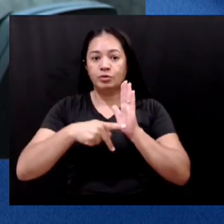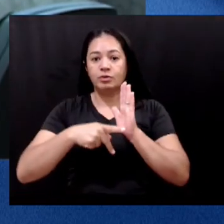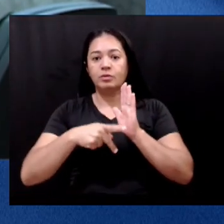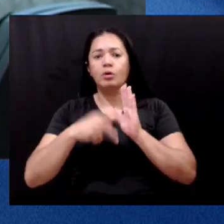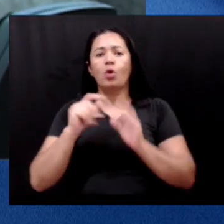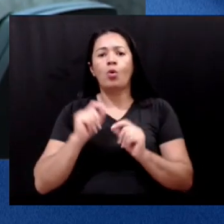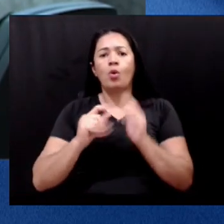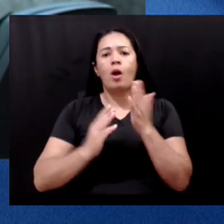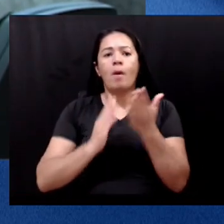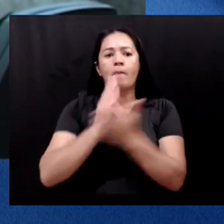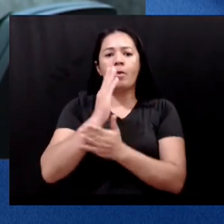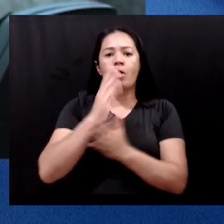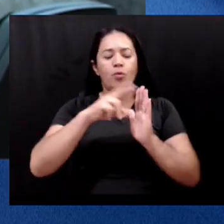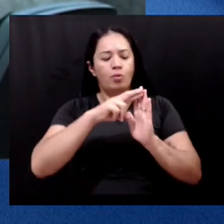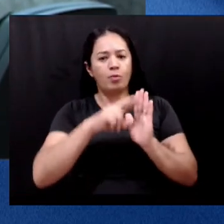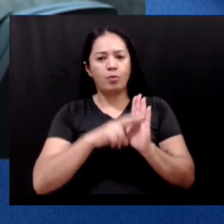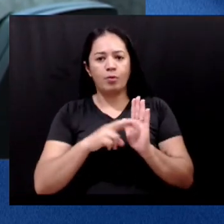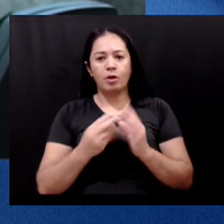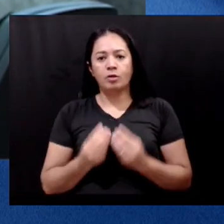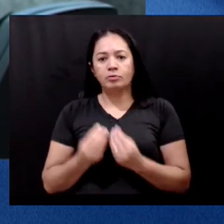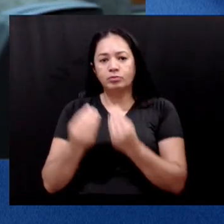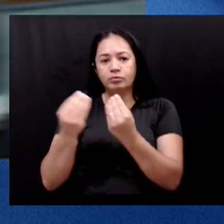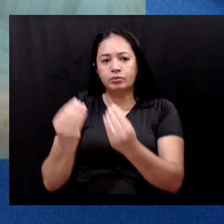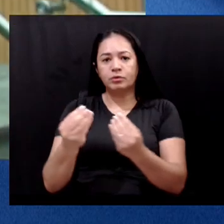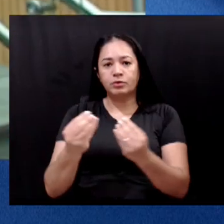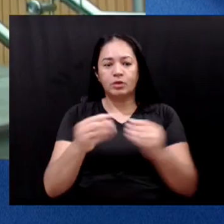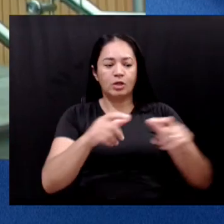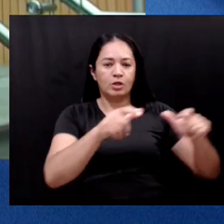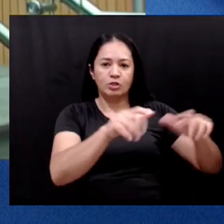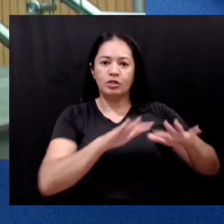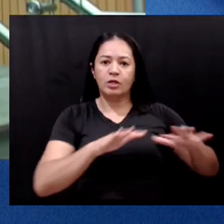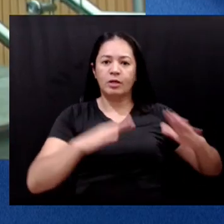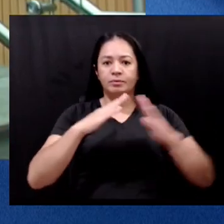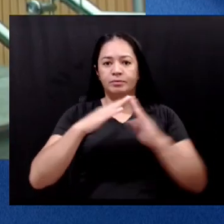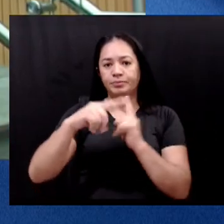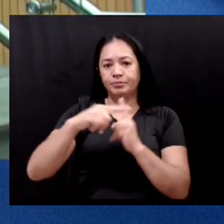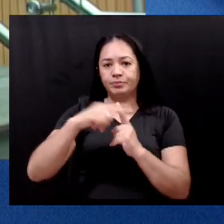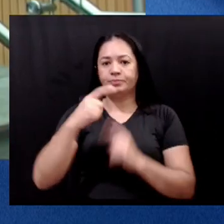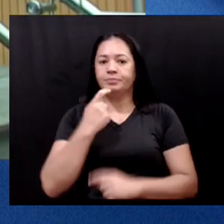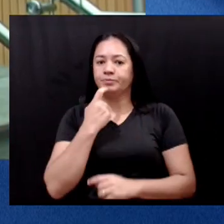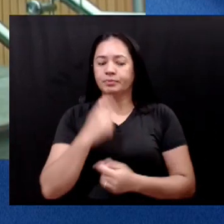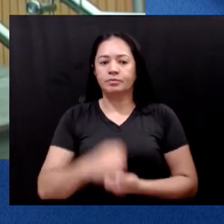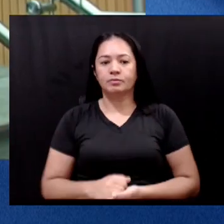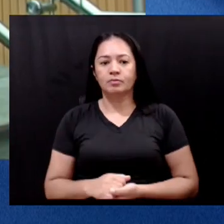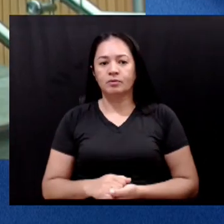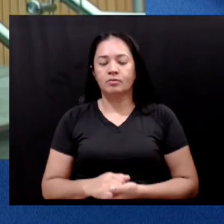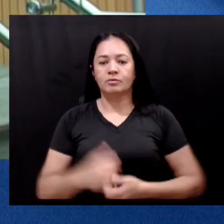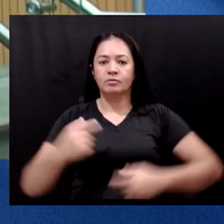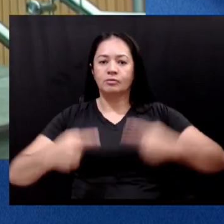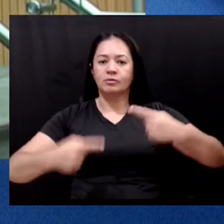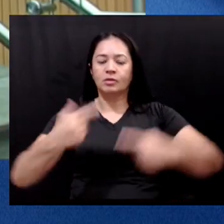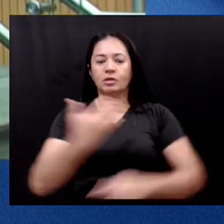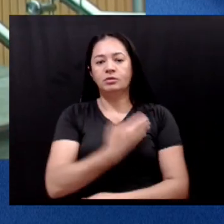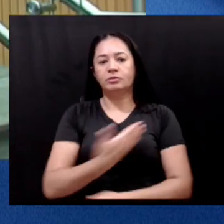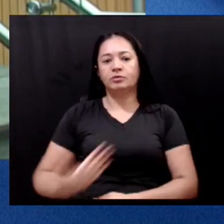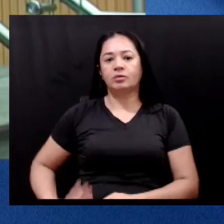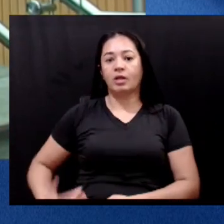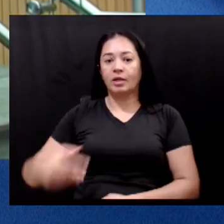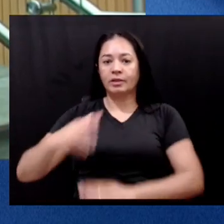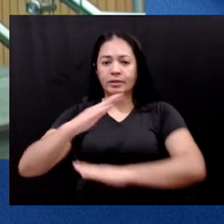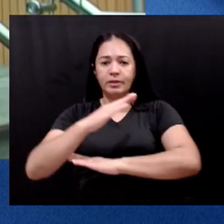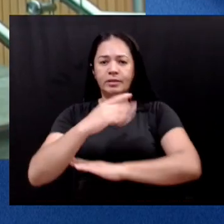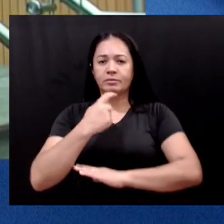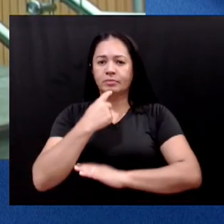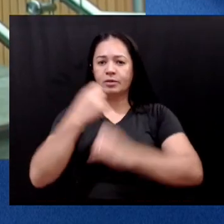doação diária para a Arquidiocese de Campinas. Debate público aqui na Câmara Municipal de Campinas aborda o impasse entre